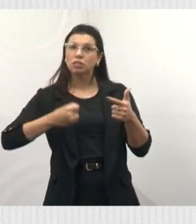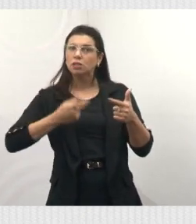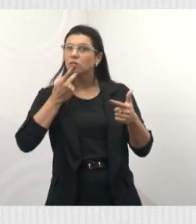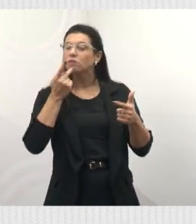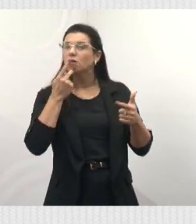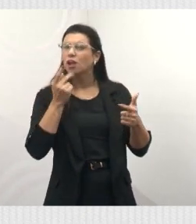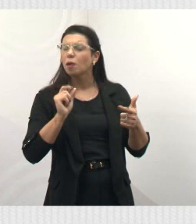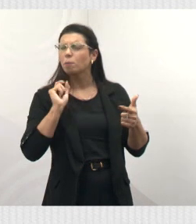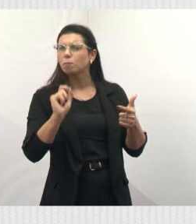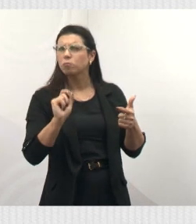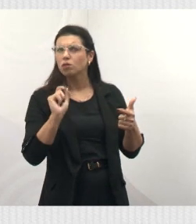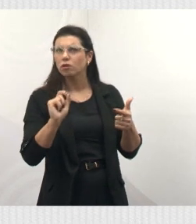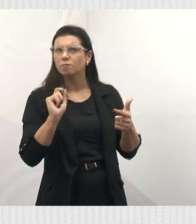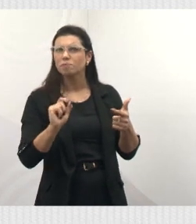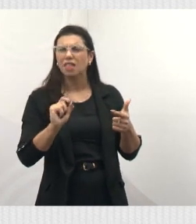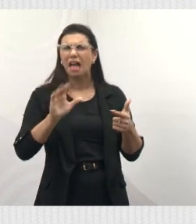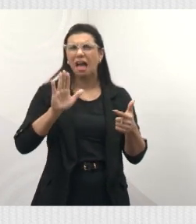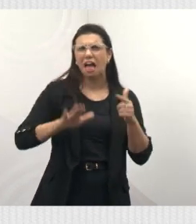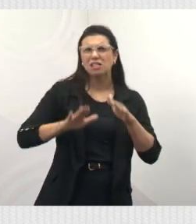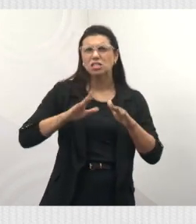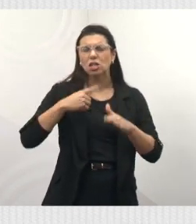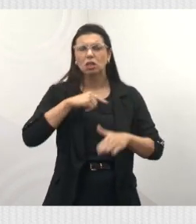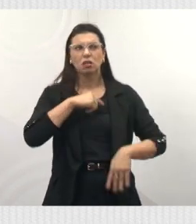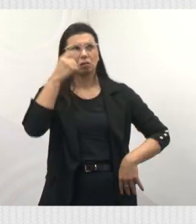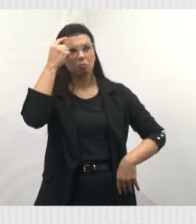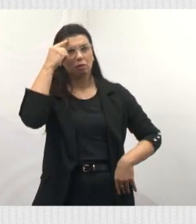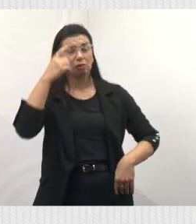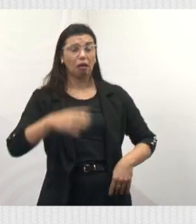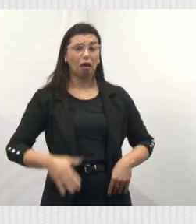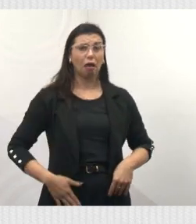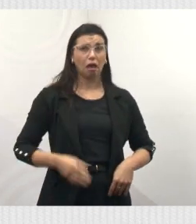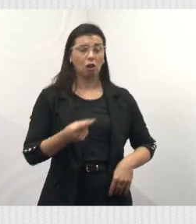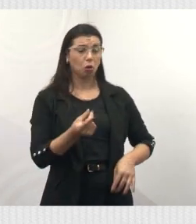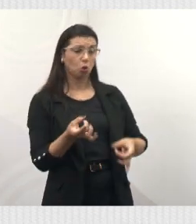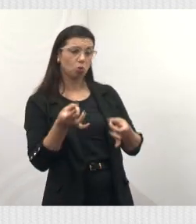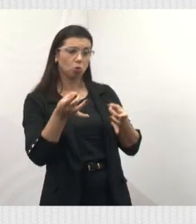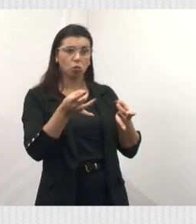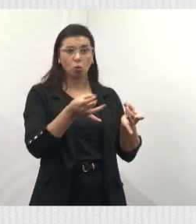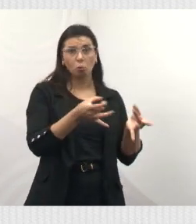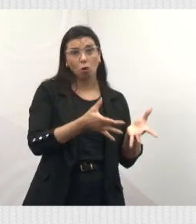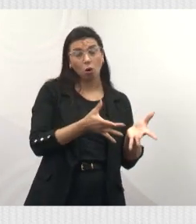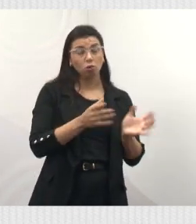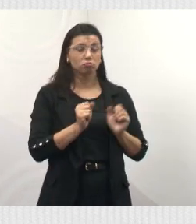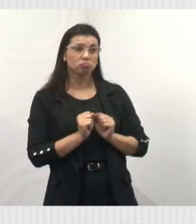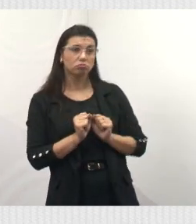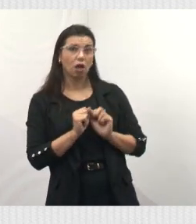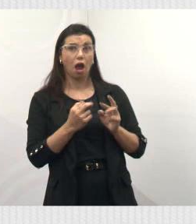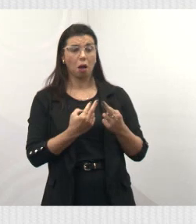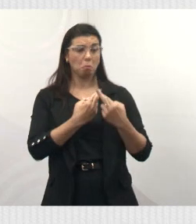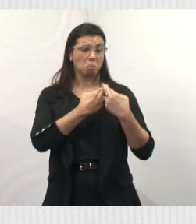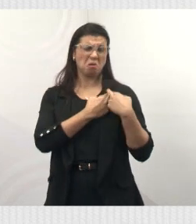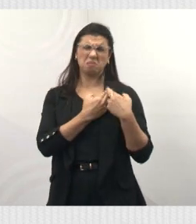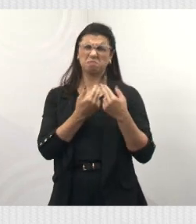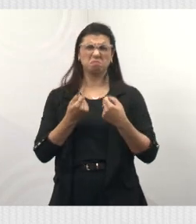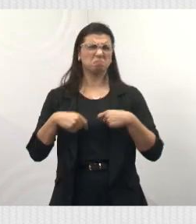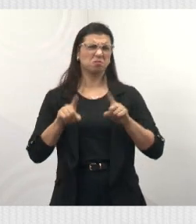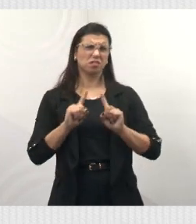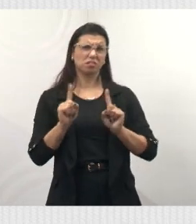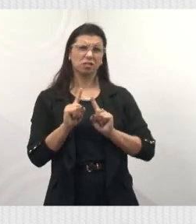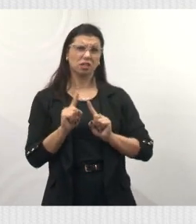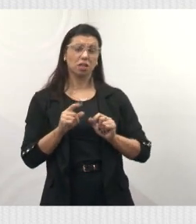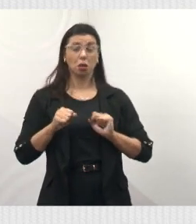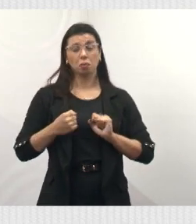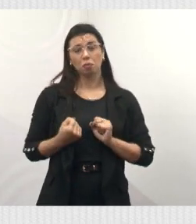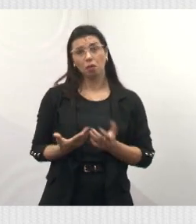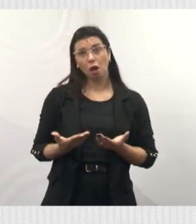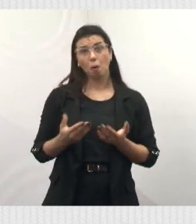falsa impressão de que sobra muito dinheiro e que, portanto, a gente pode, de repente, irresponsavelmente, gerar um monte de aumento